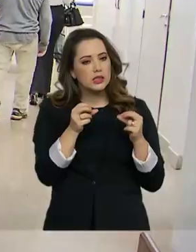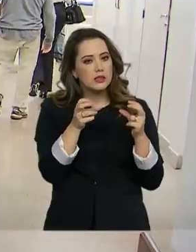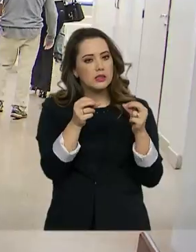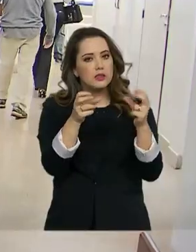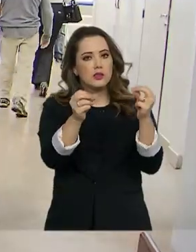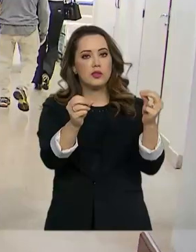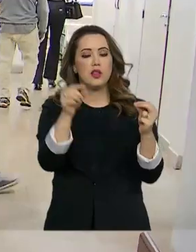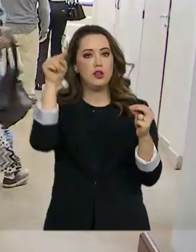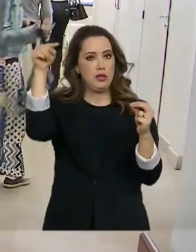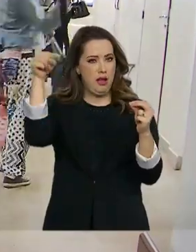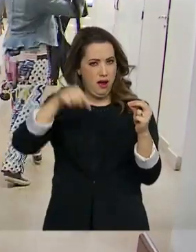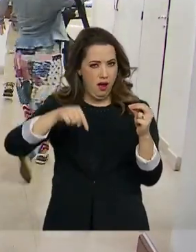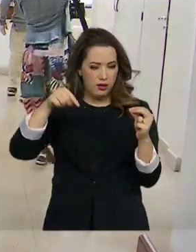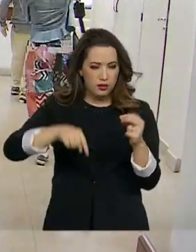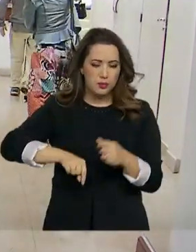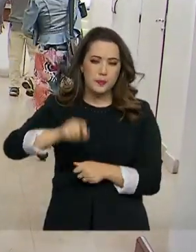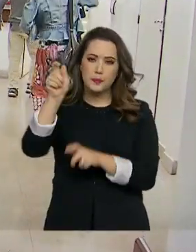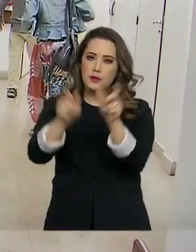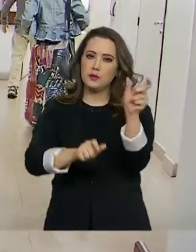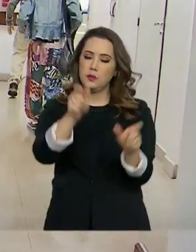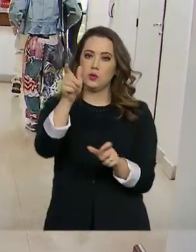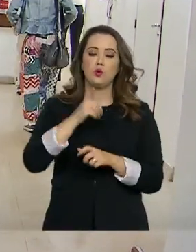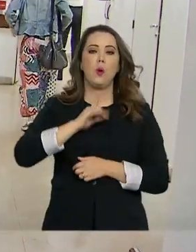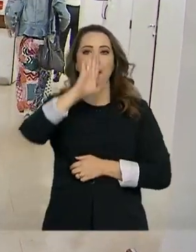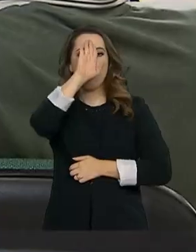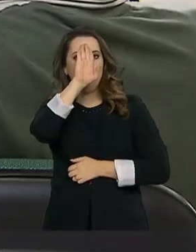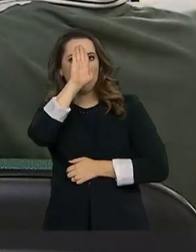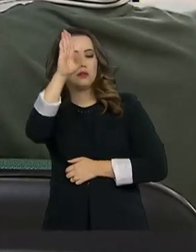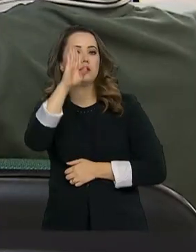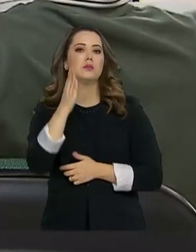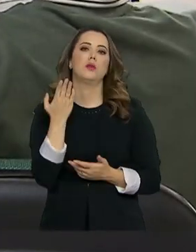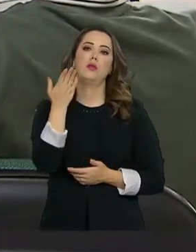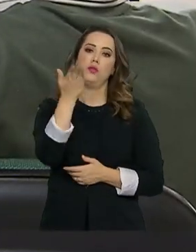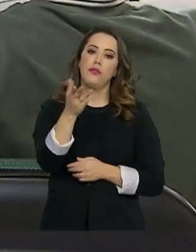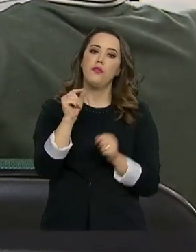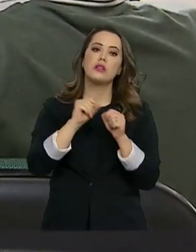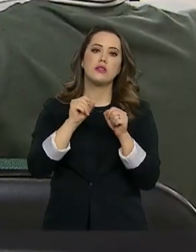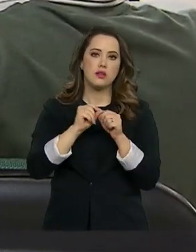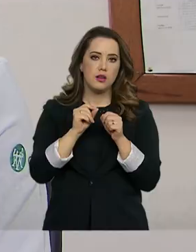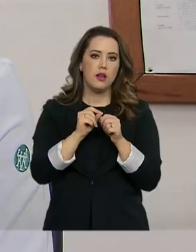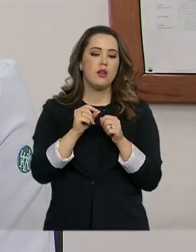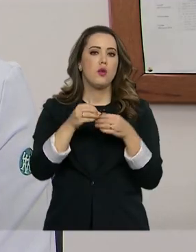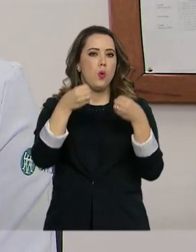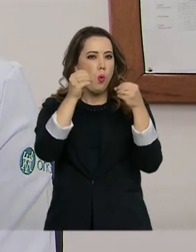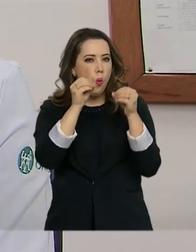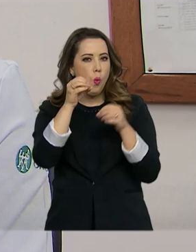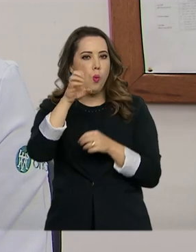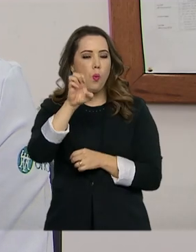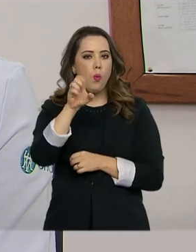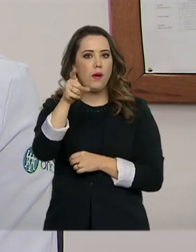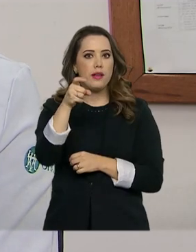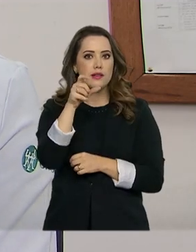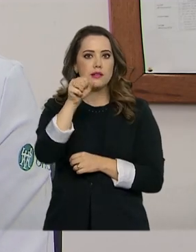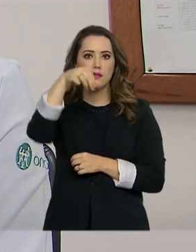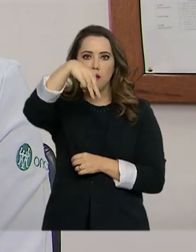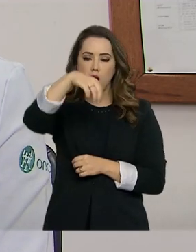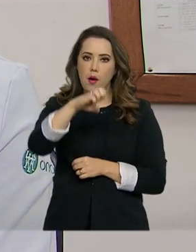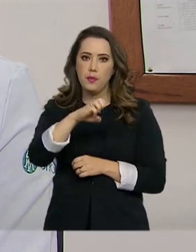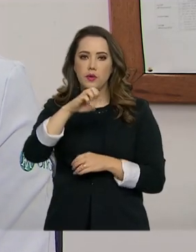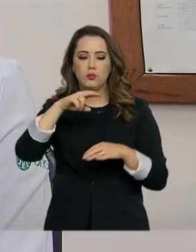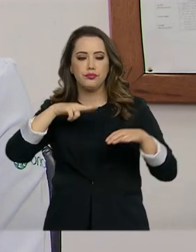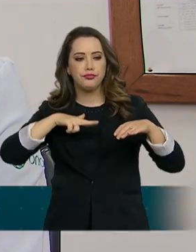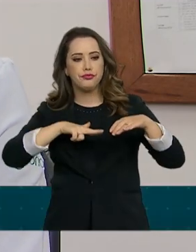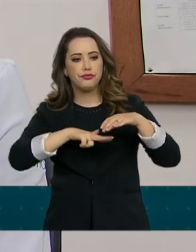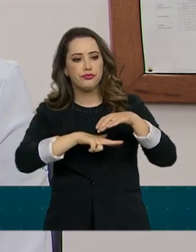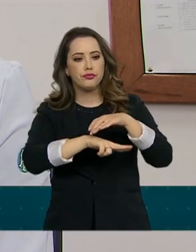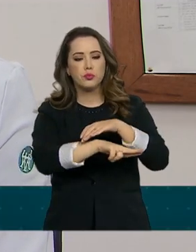e aqui essas pessoas já têm prioridade na realização dos exames se você espera muito pelo resultado dos exames isso